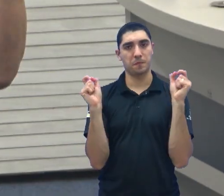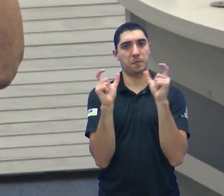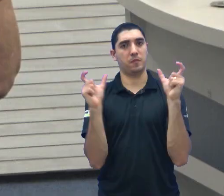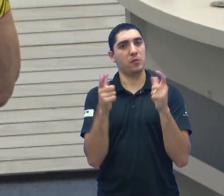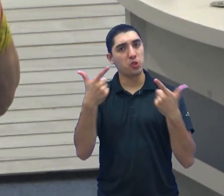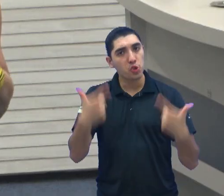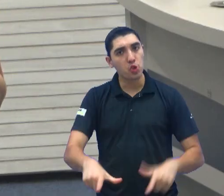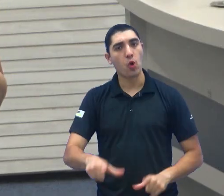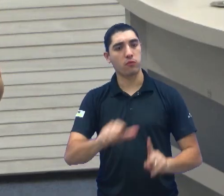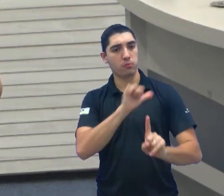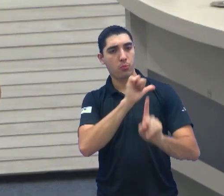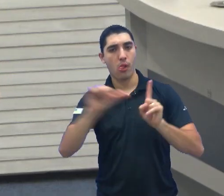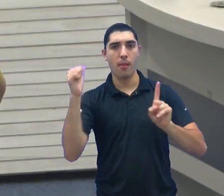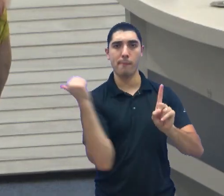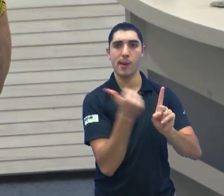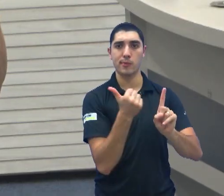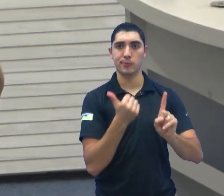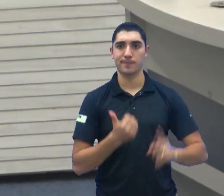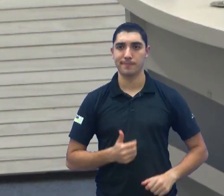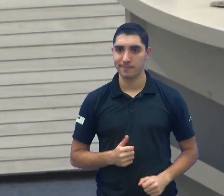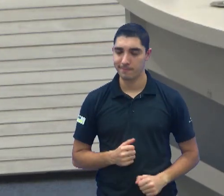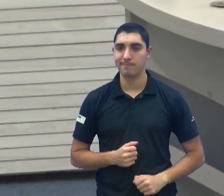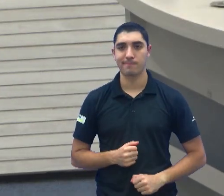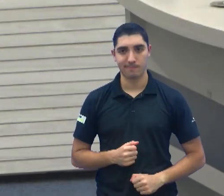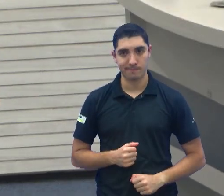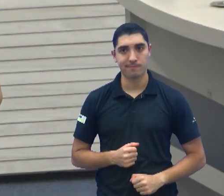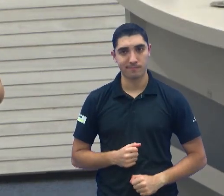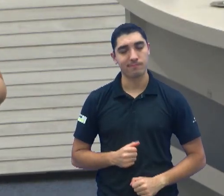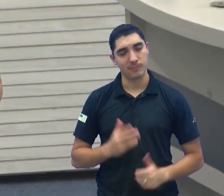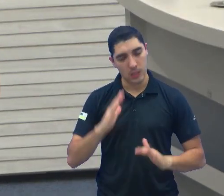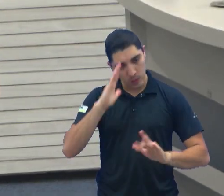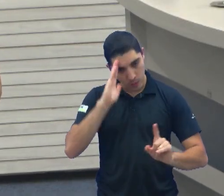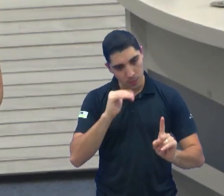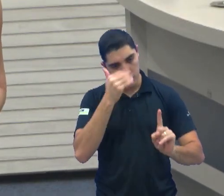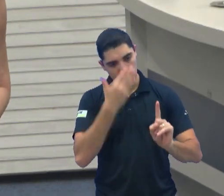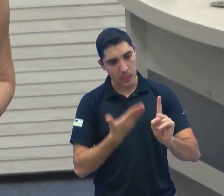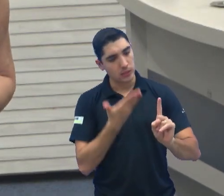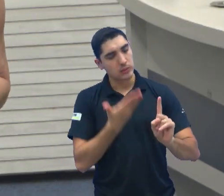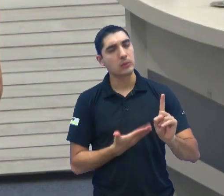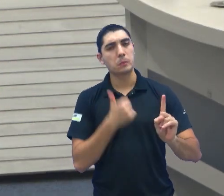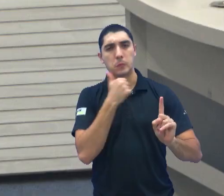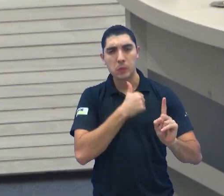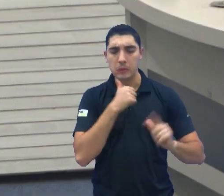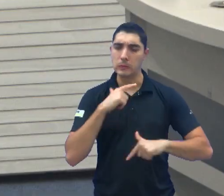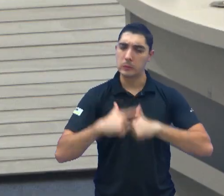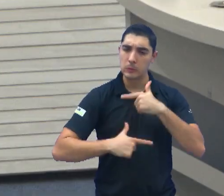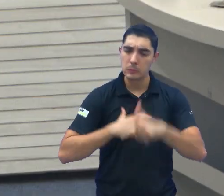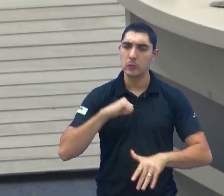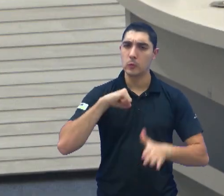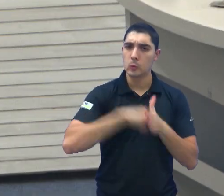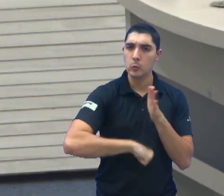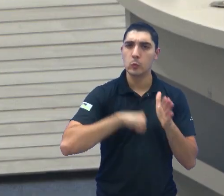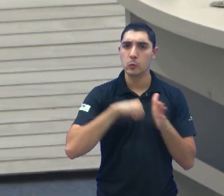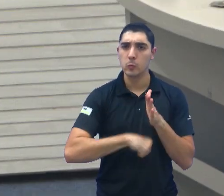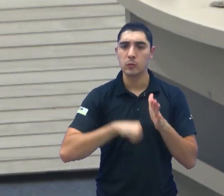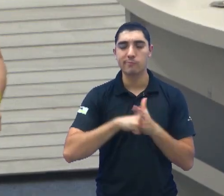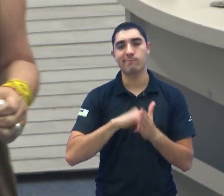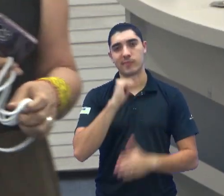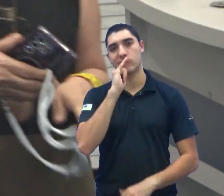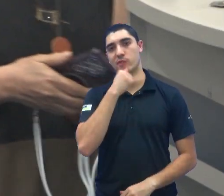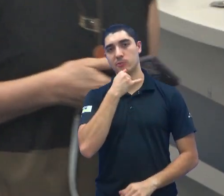feminicídio. Mas as nossas homenagens a essa mulher lutadora que, infelizmente, foi